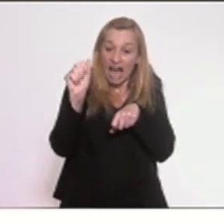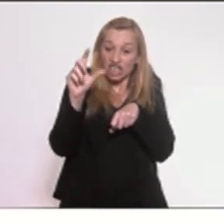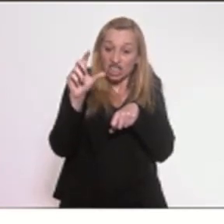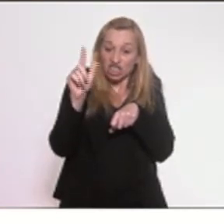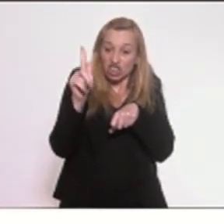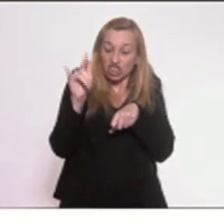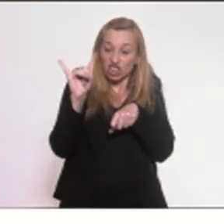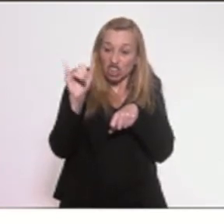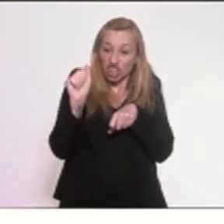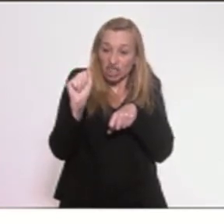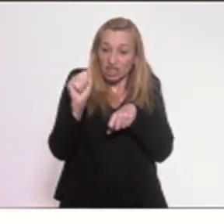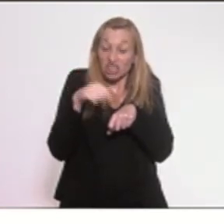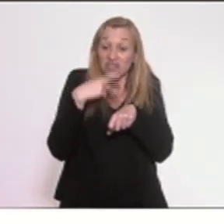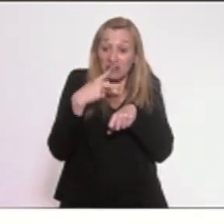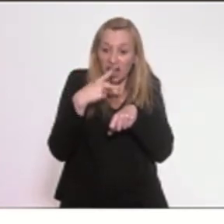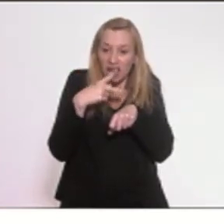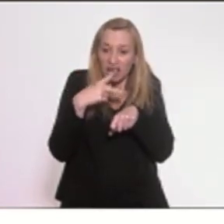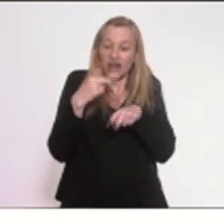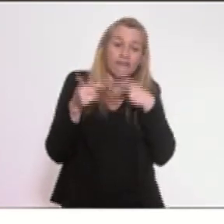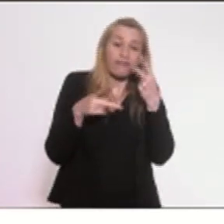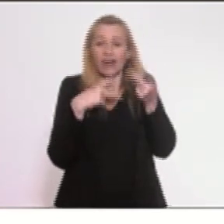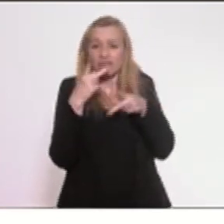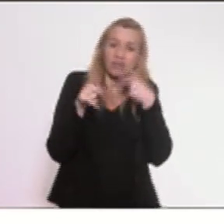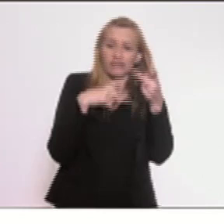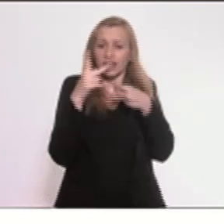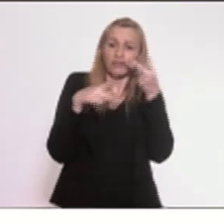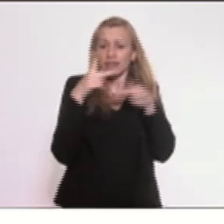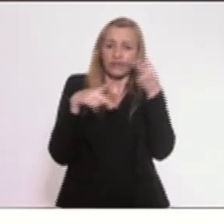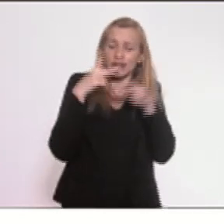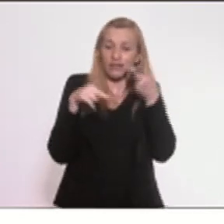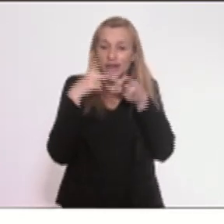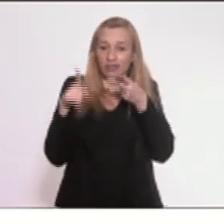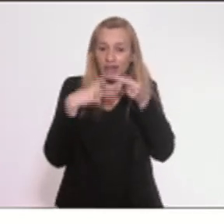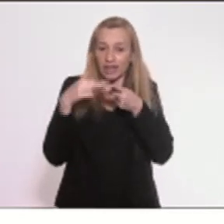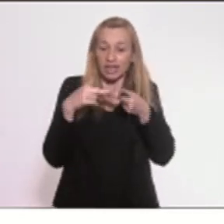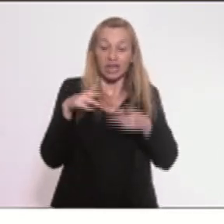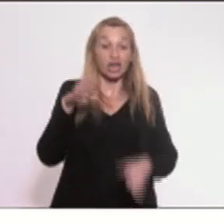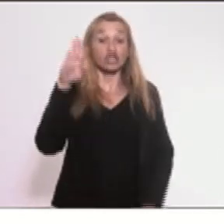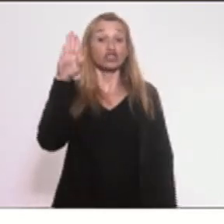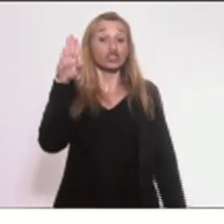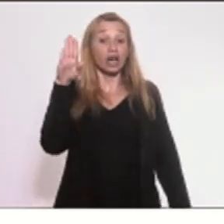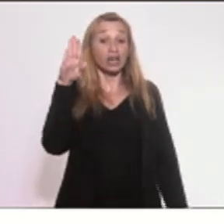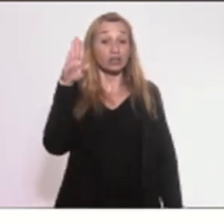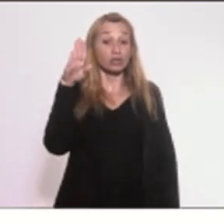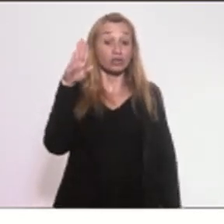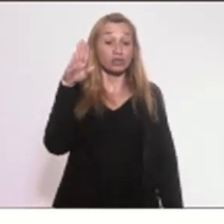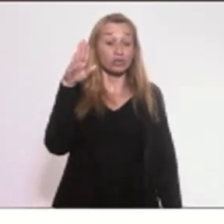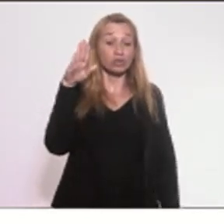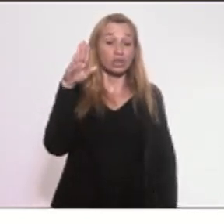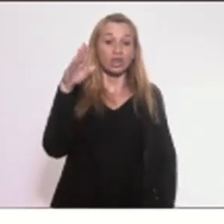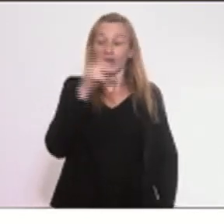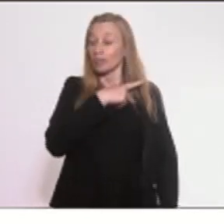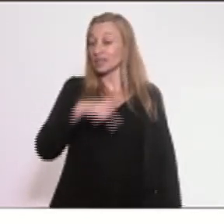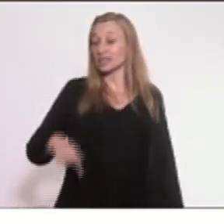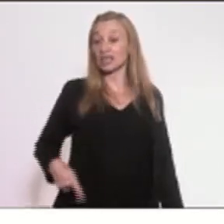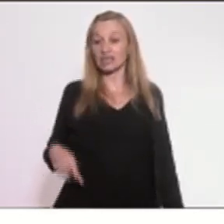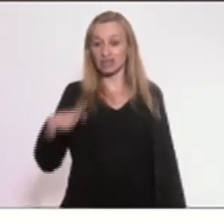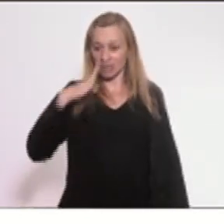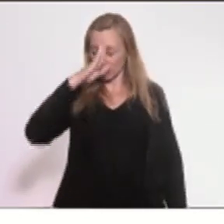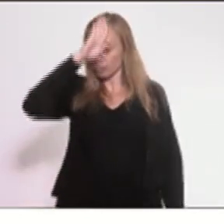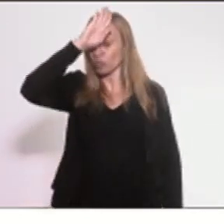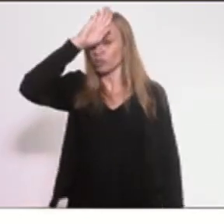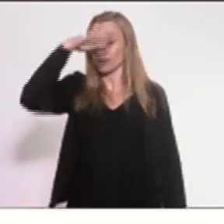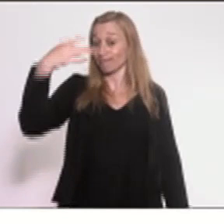verborragia. Então, começa a falar que é candidato à presidência da